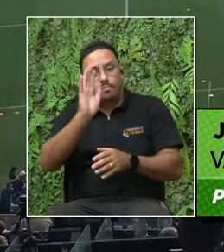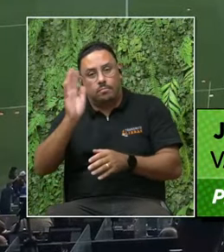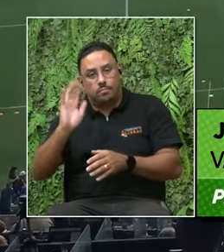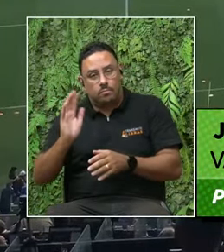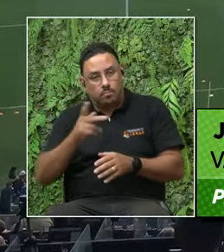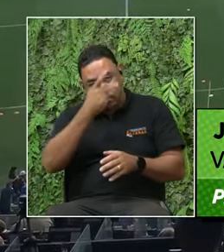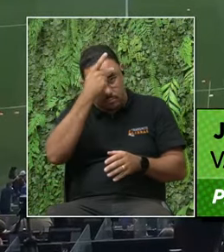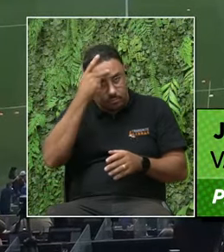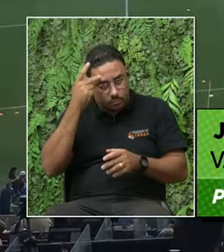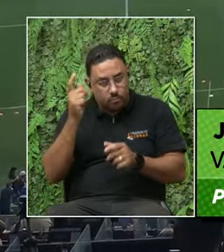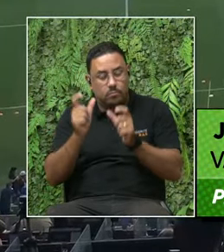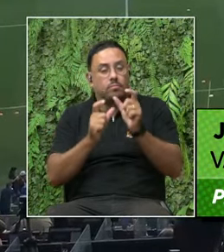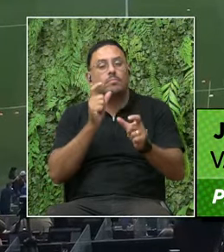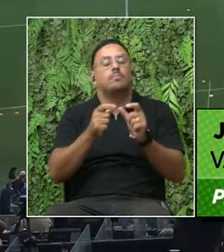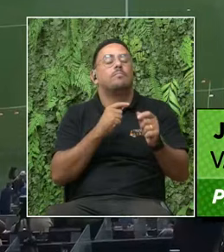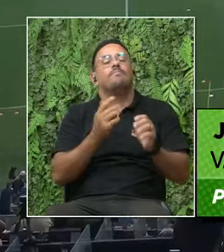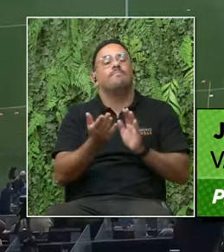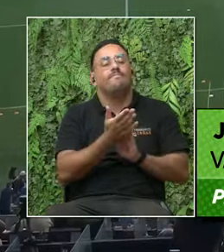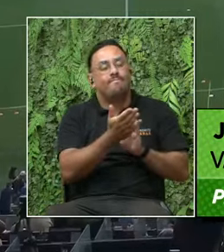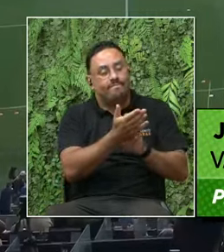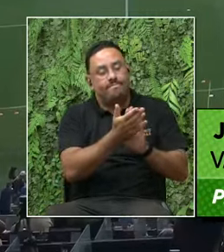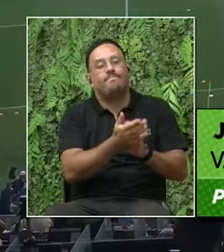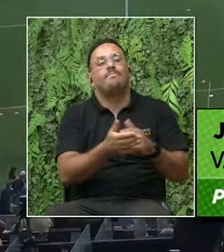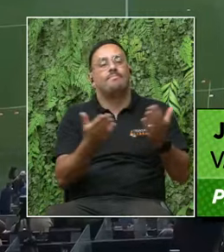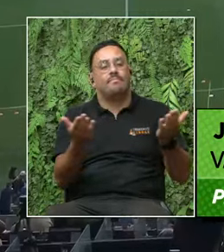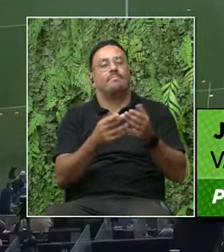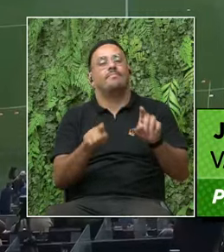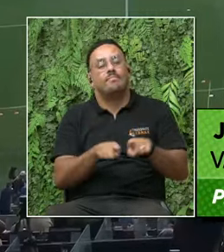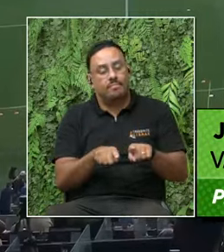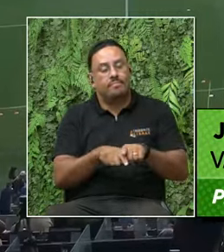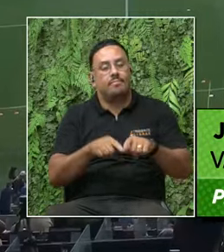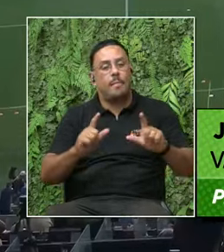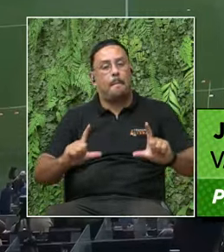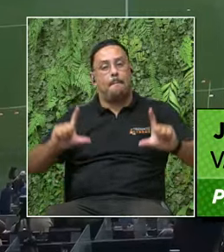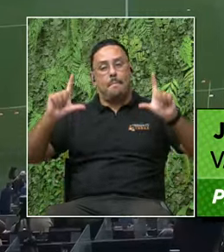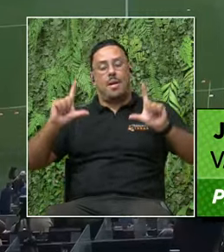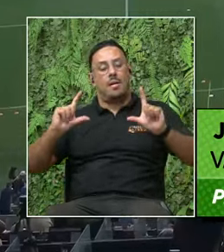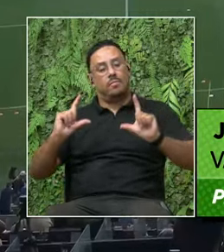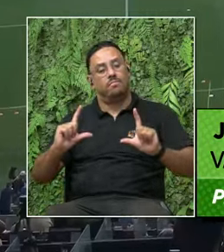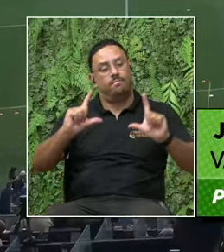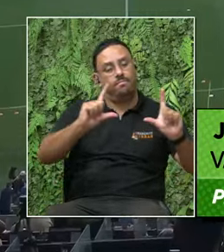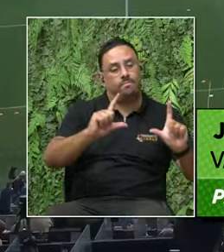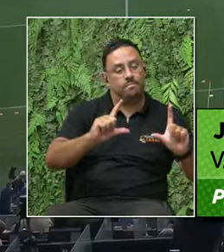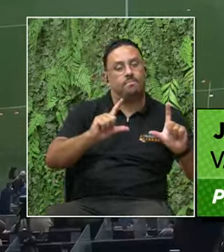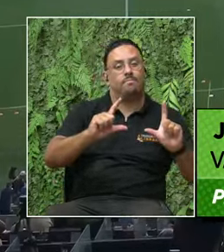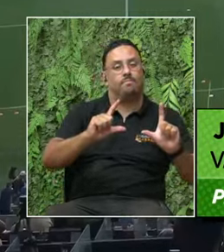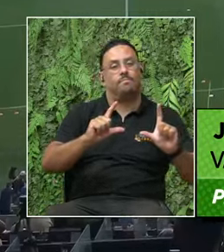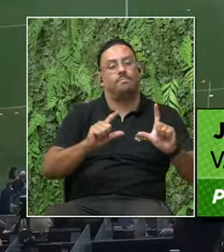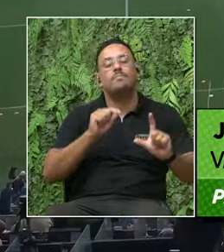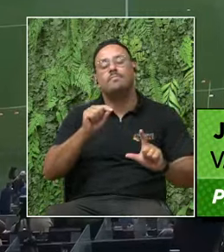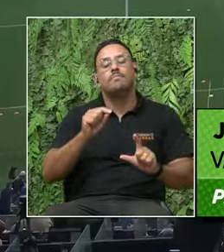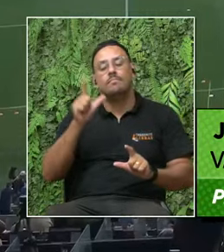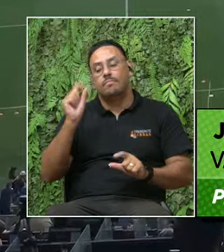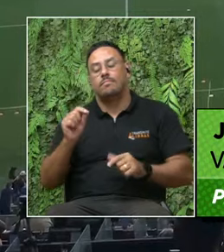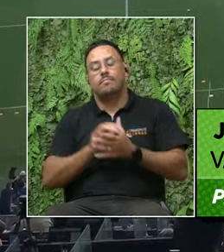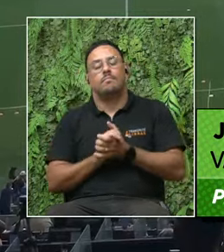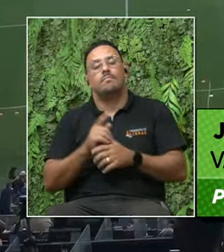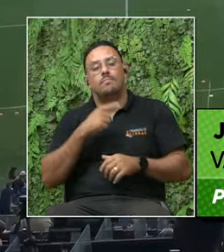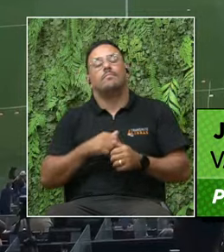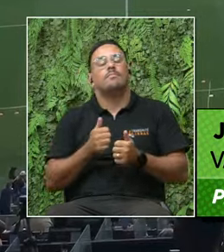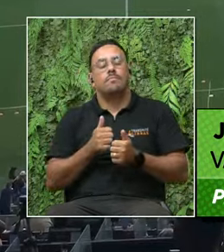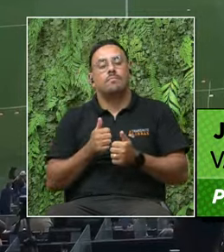flecheiro recebeu muitas homenagens e vai receber placa e por aí vai Marcelo Moreno que estamos